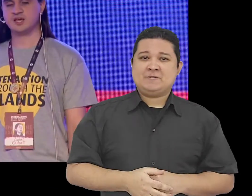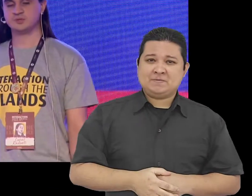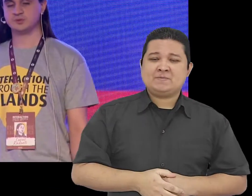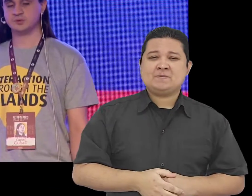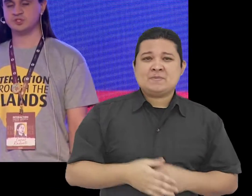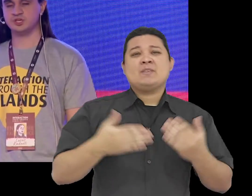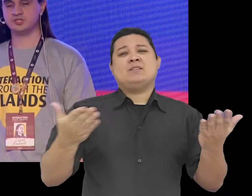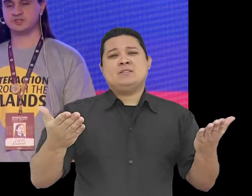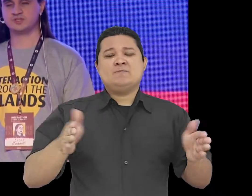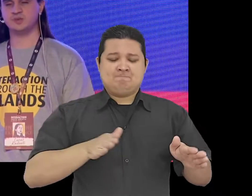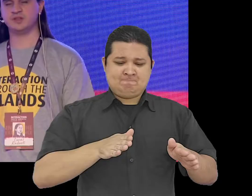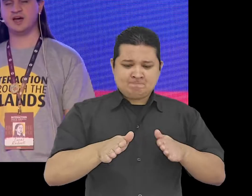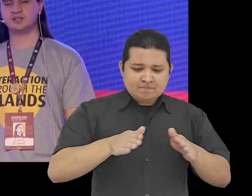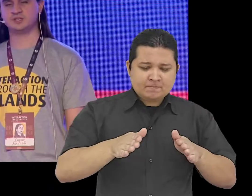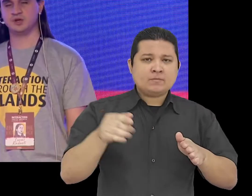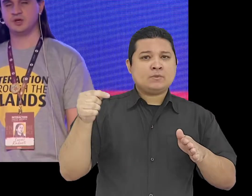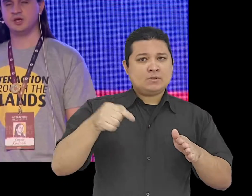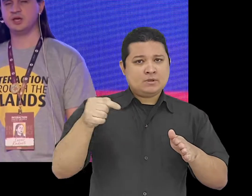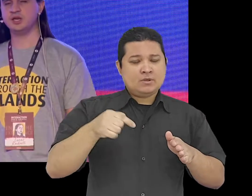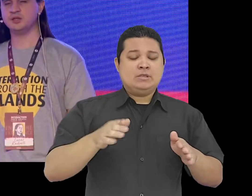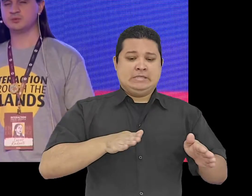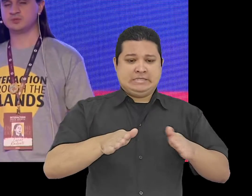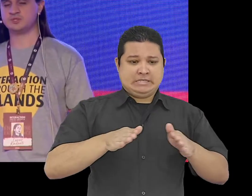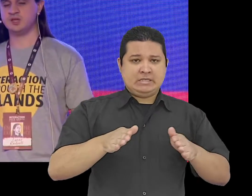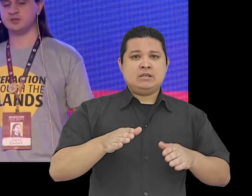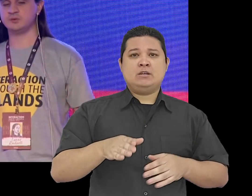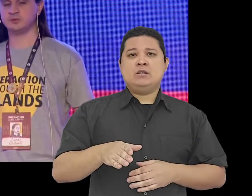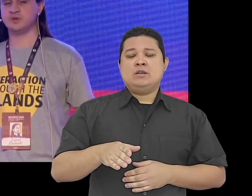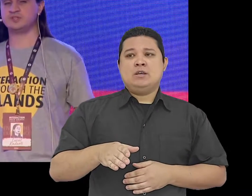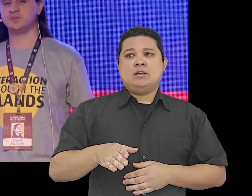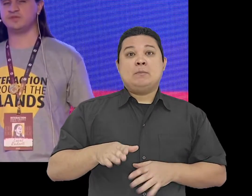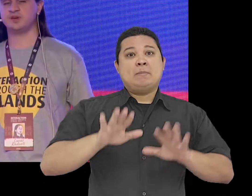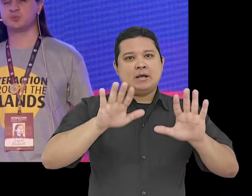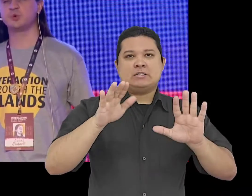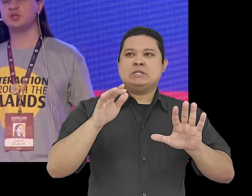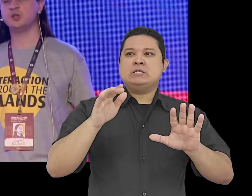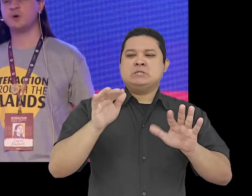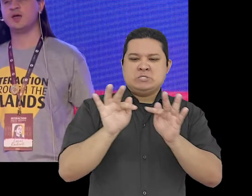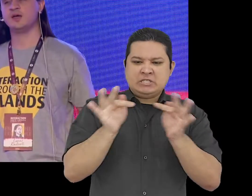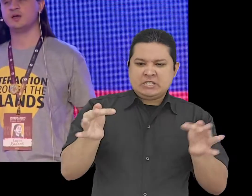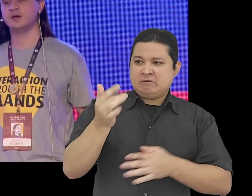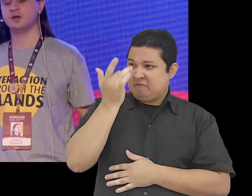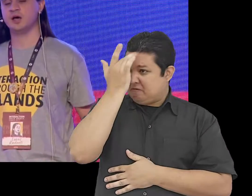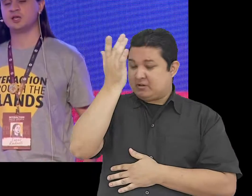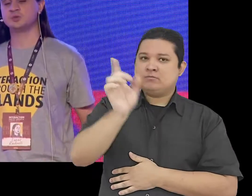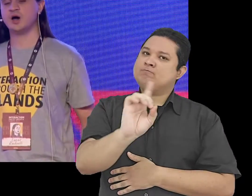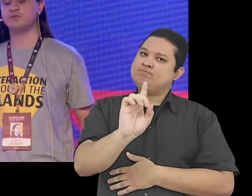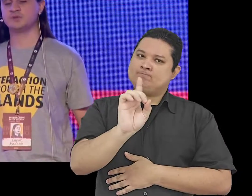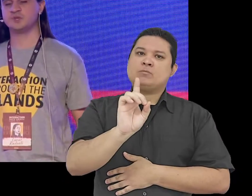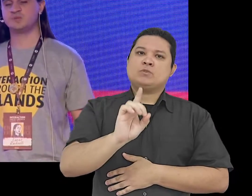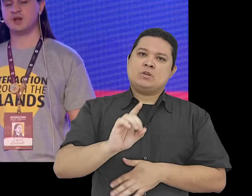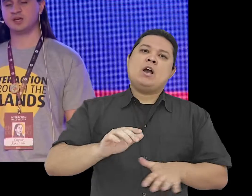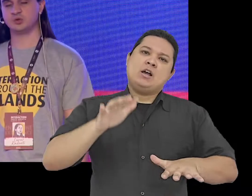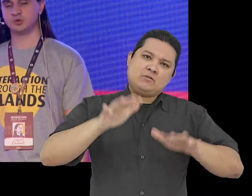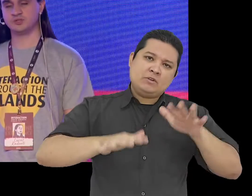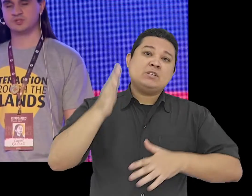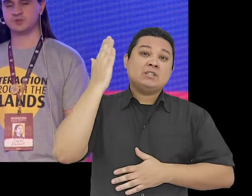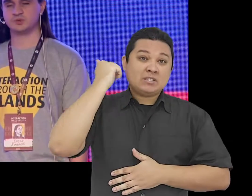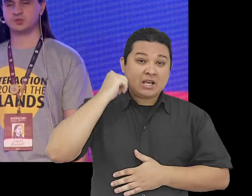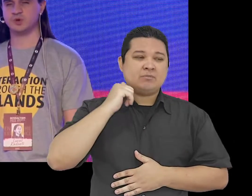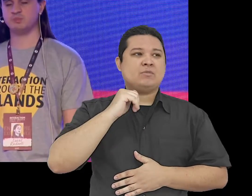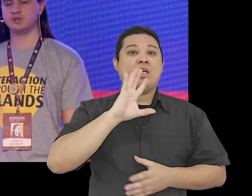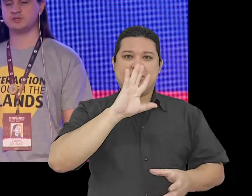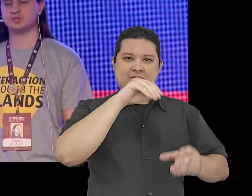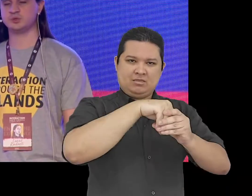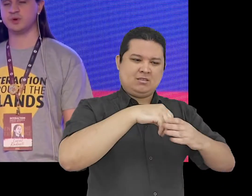O processo de acessibilidade, ele não é sempre fácil, porque não é razoável você esperar que todas